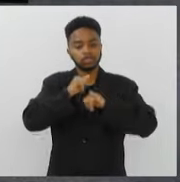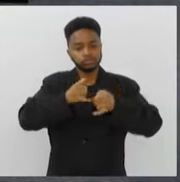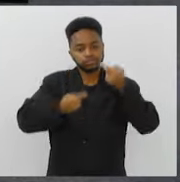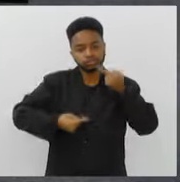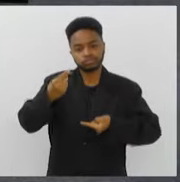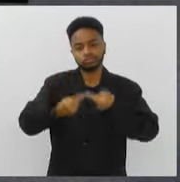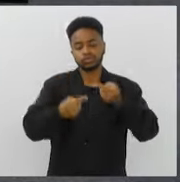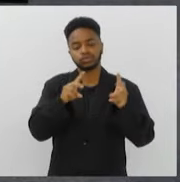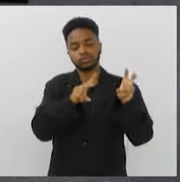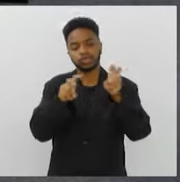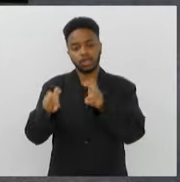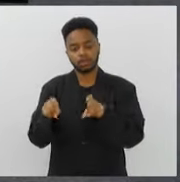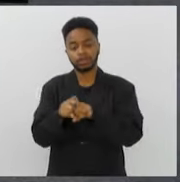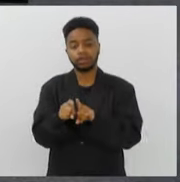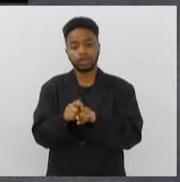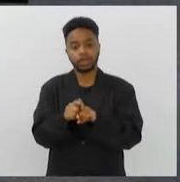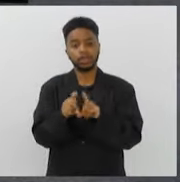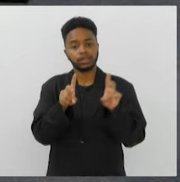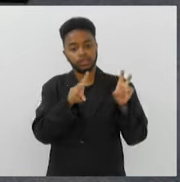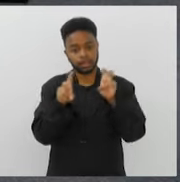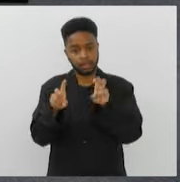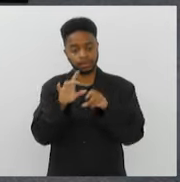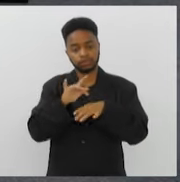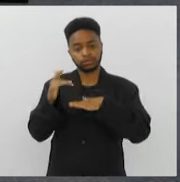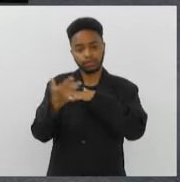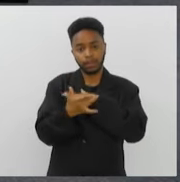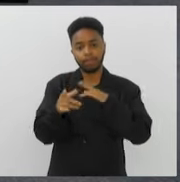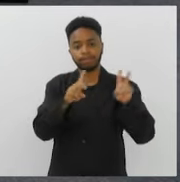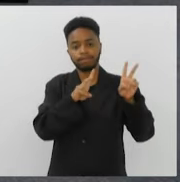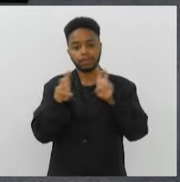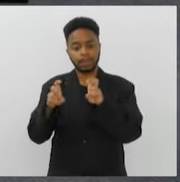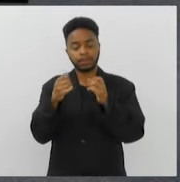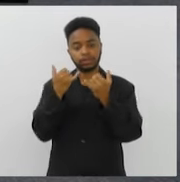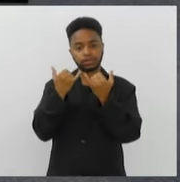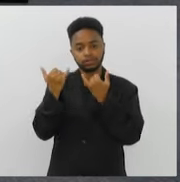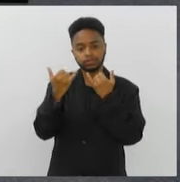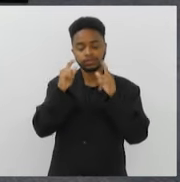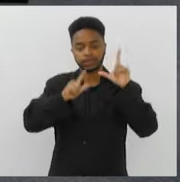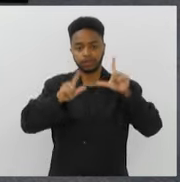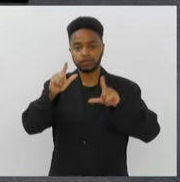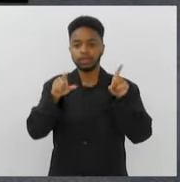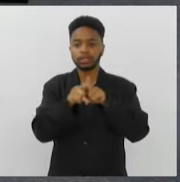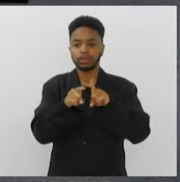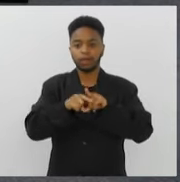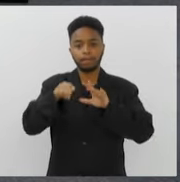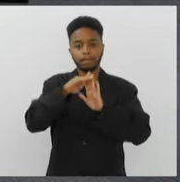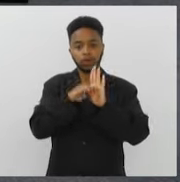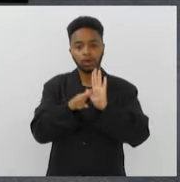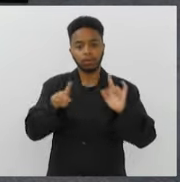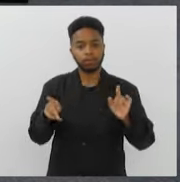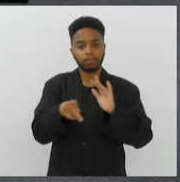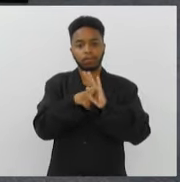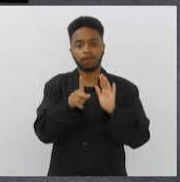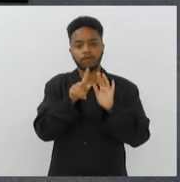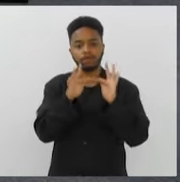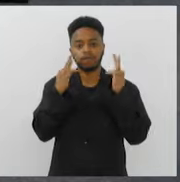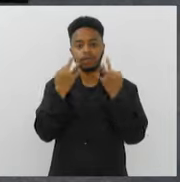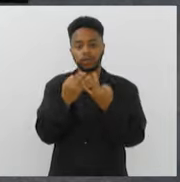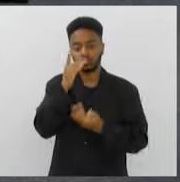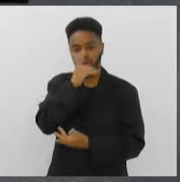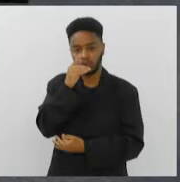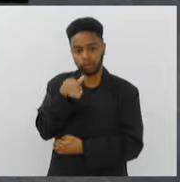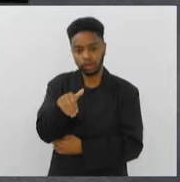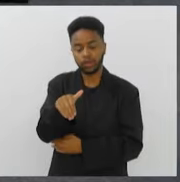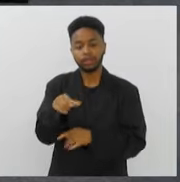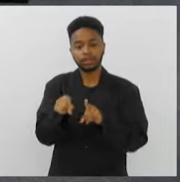sobre o tema. É tema na rede, é tema nos noticiários, é tema, inclusive, nos programas familiares de domingo, é